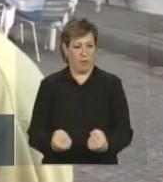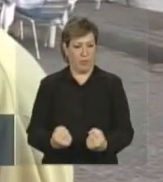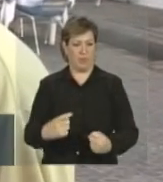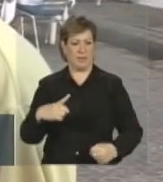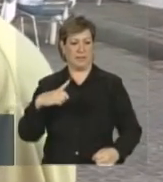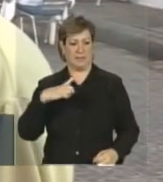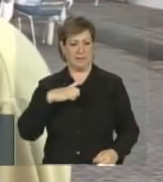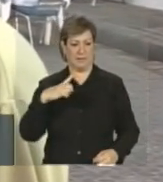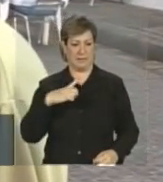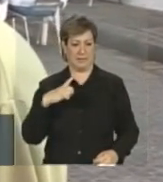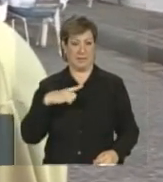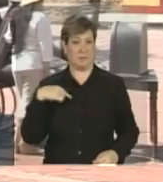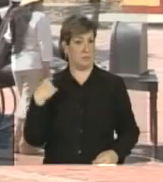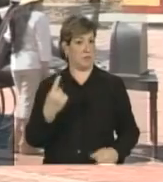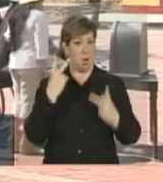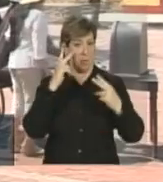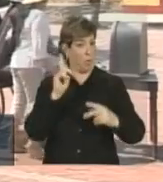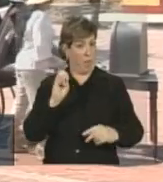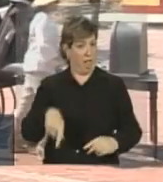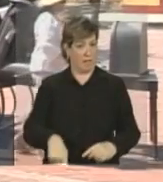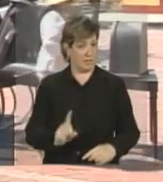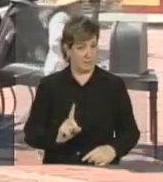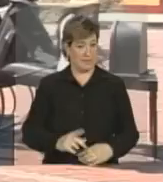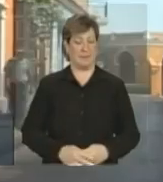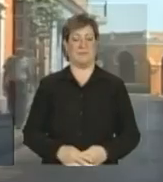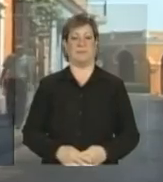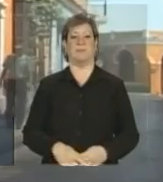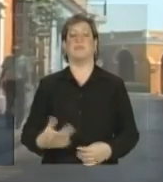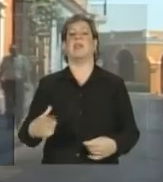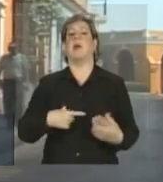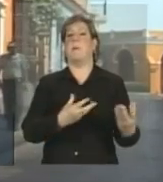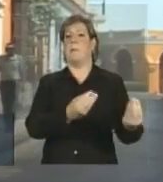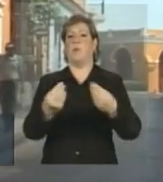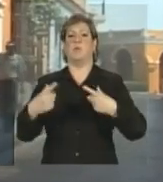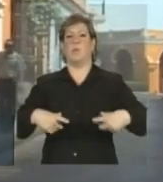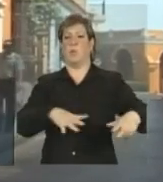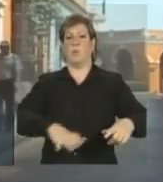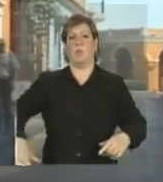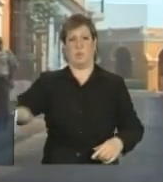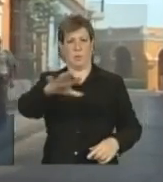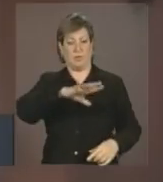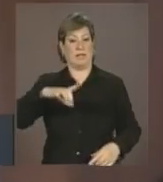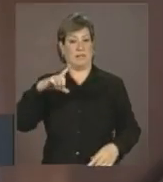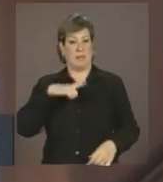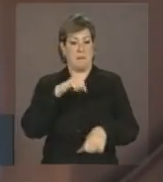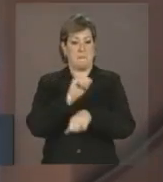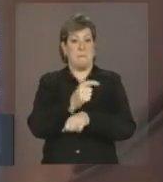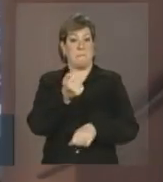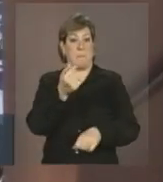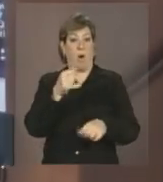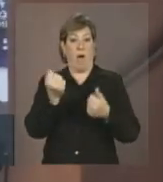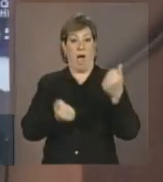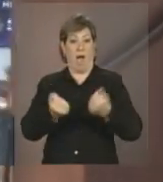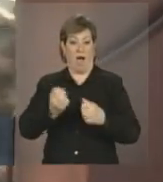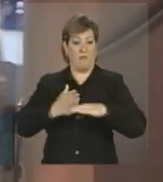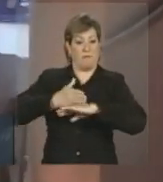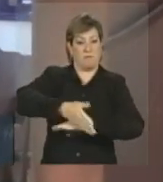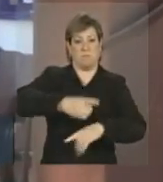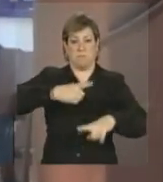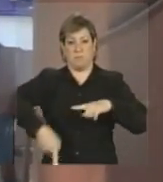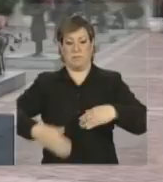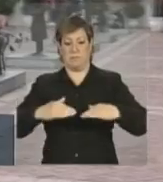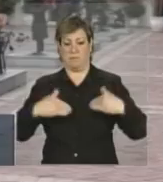que normalmente no es así, ¿no? Muitos trechos da cidade estão restritos ao trânsito de veículos. O policiamento ostensivo em